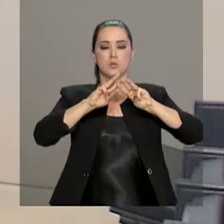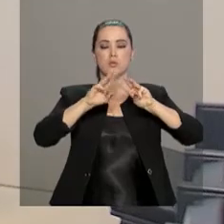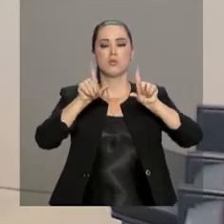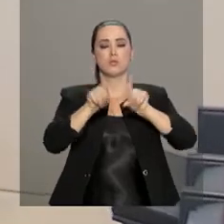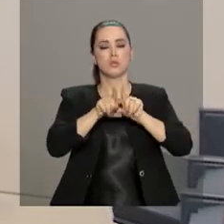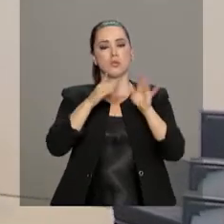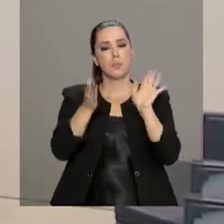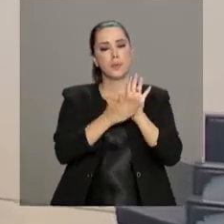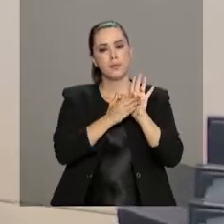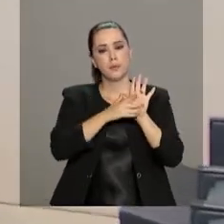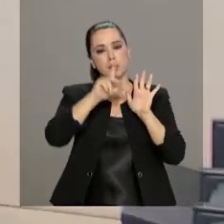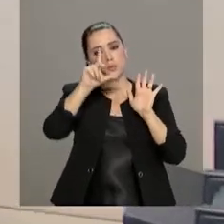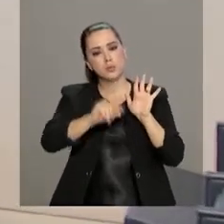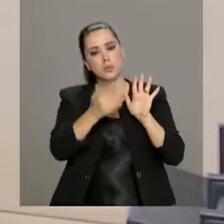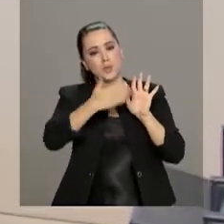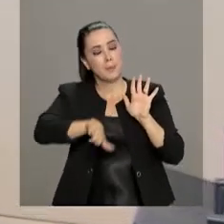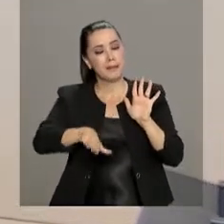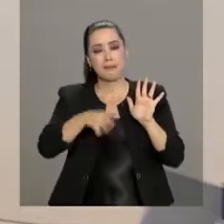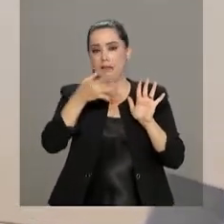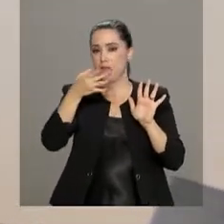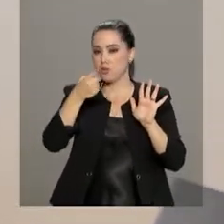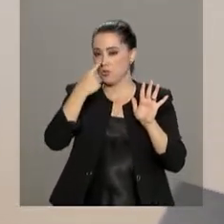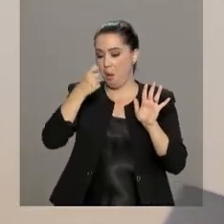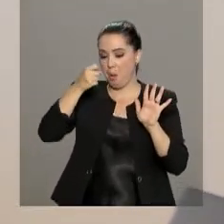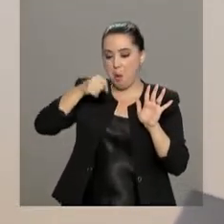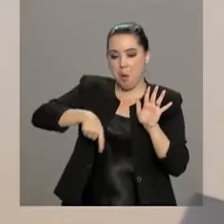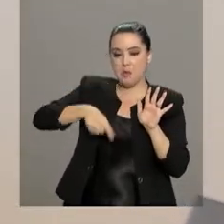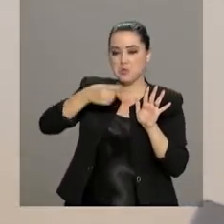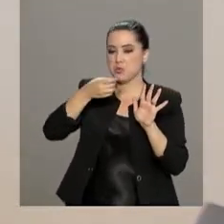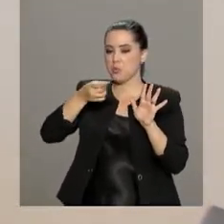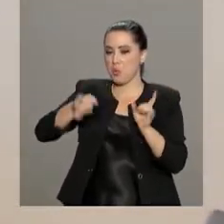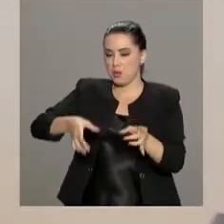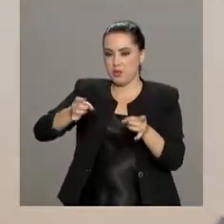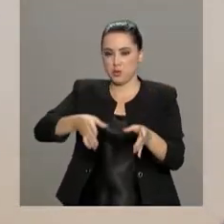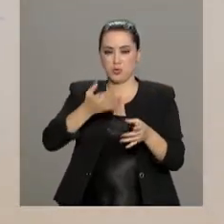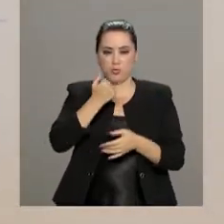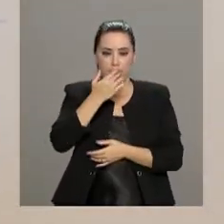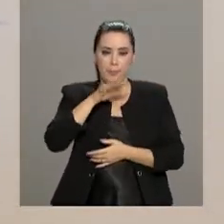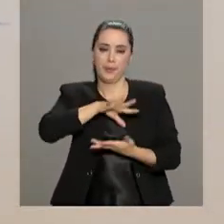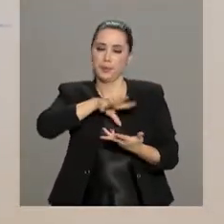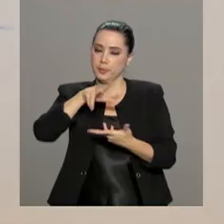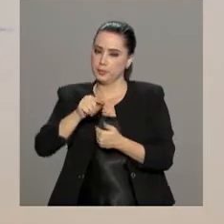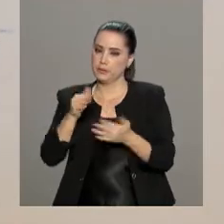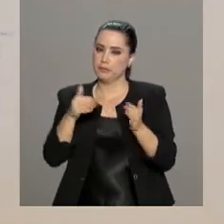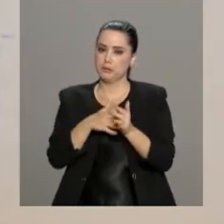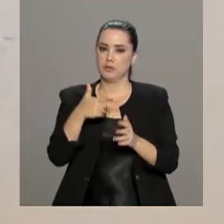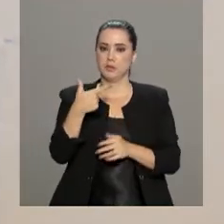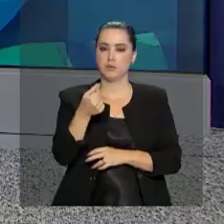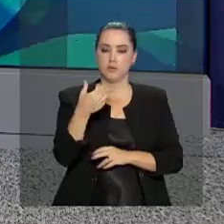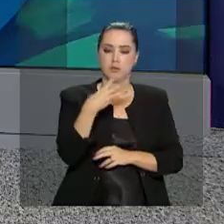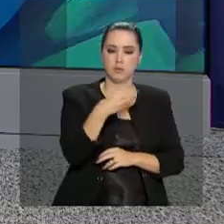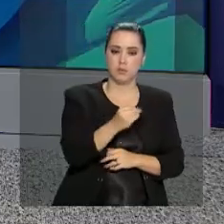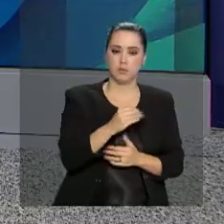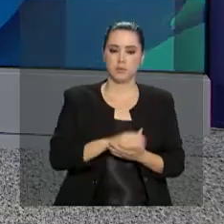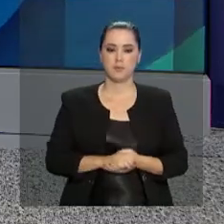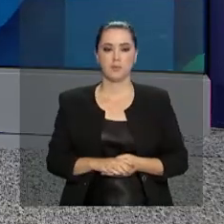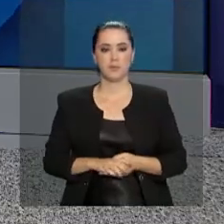propõe reduzir pela metade o desperdício de alimentos aí no mundo até 2030